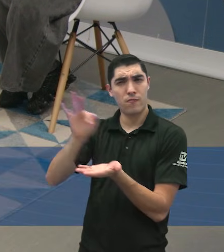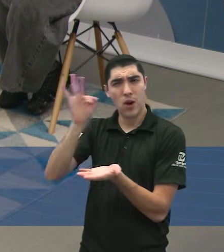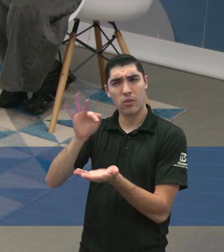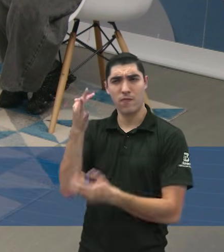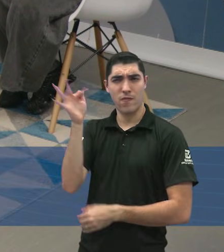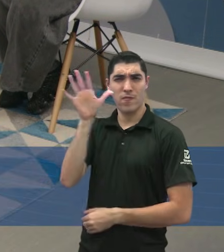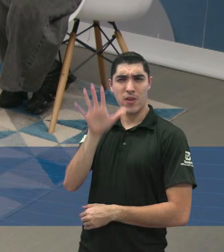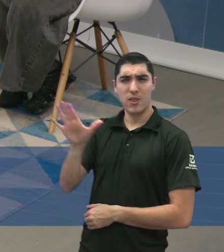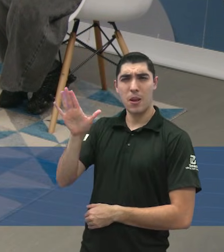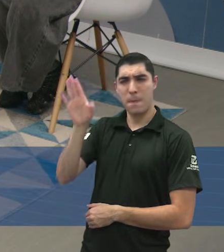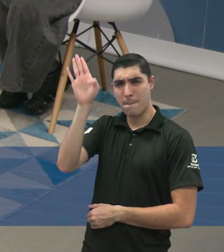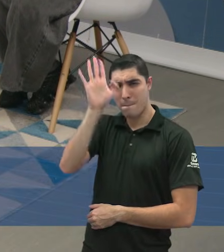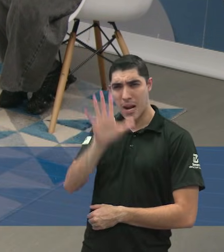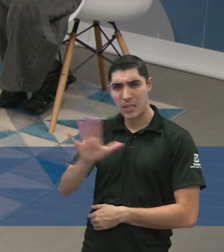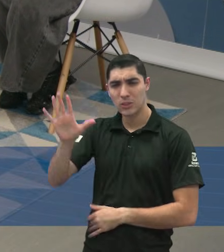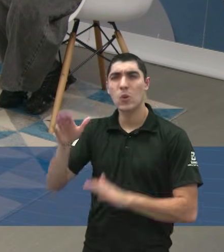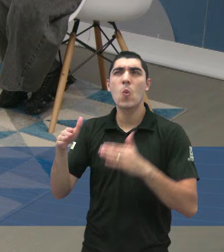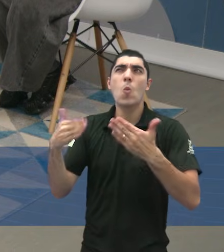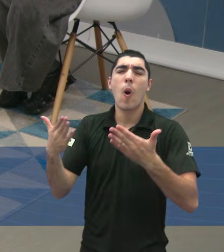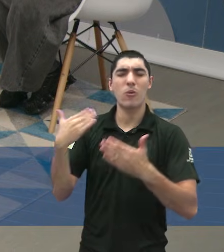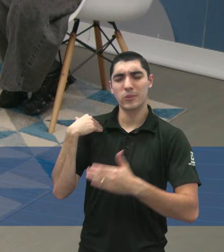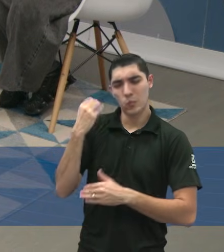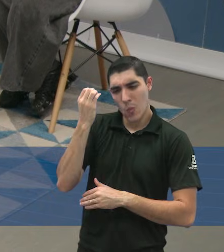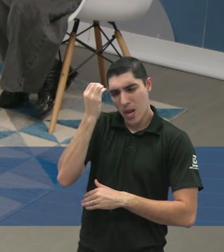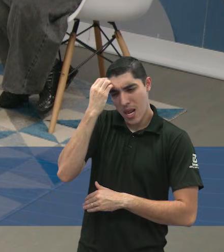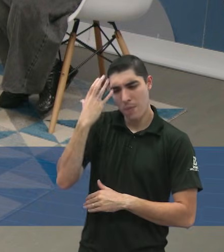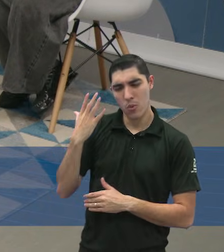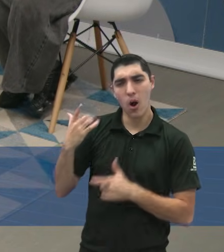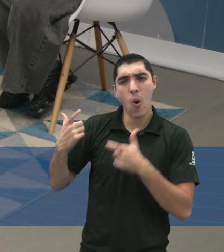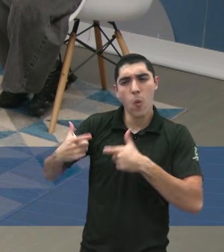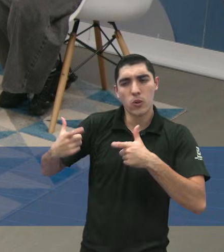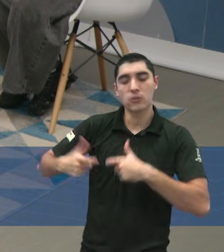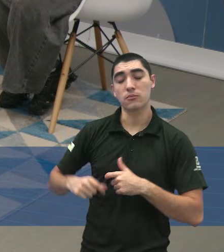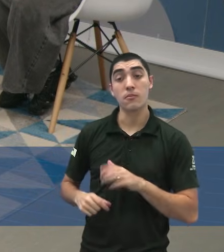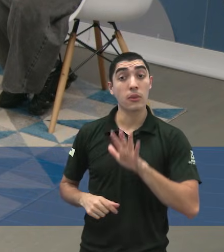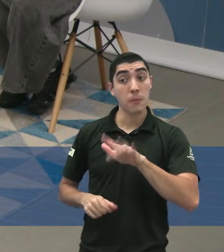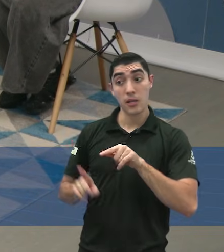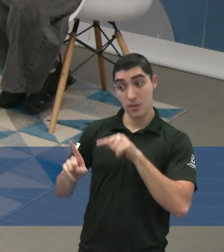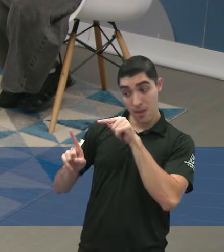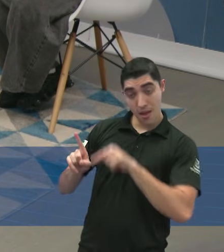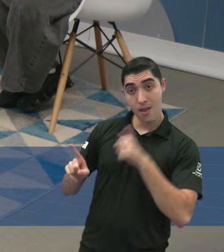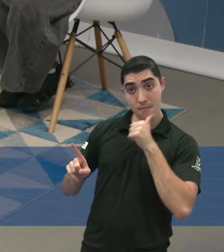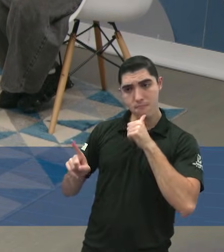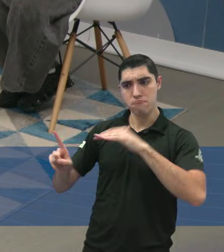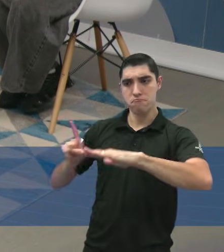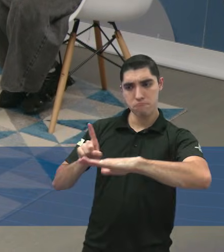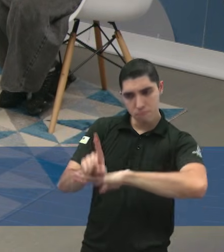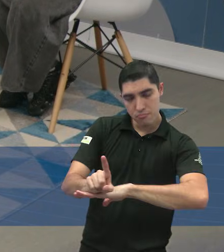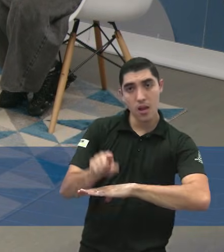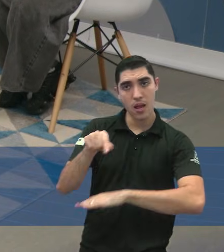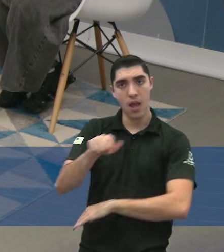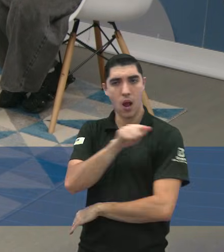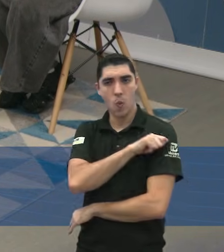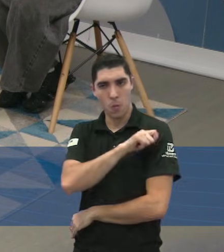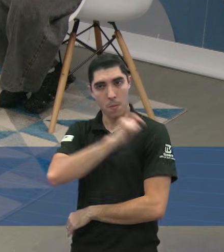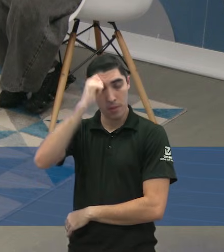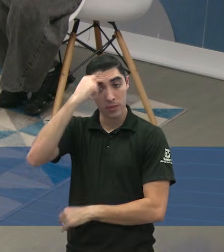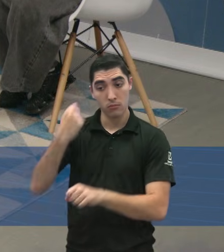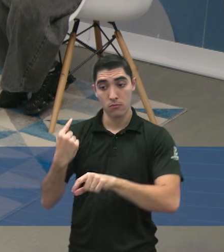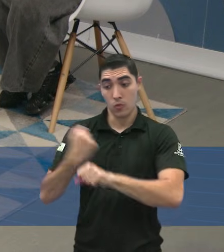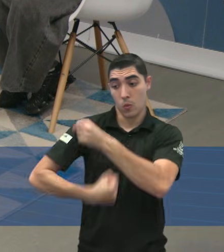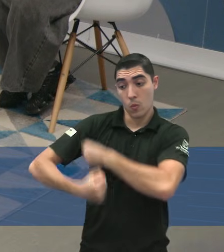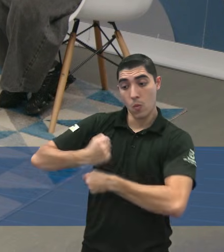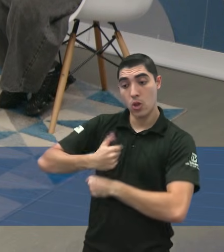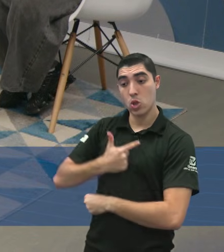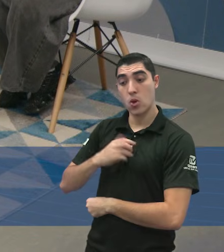faculdades federais do Brasil. Eu não vou me recordar qual faculdade é agora, mas ela ingressou nessa primeira turma de alunos negros em